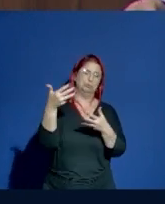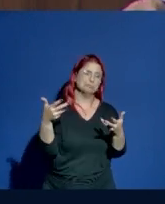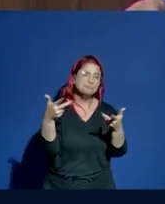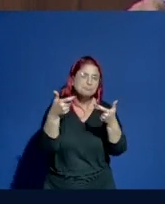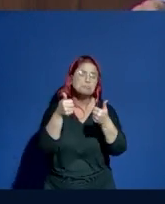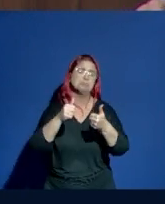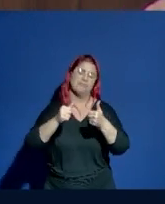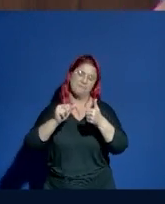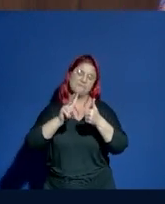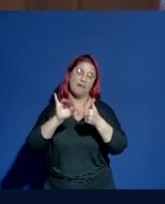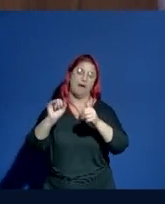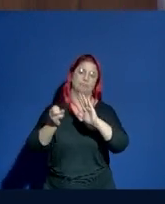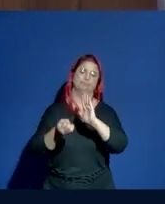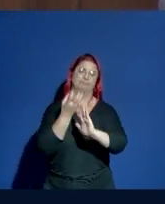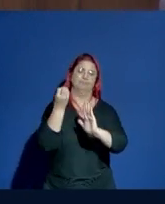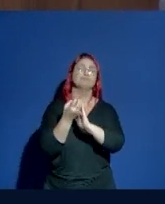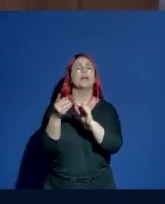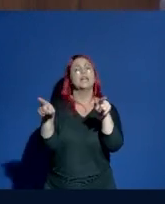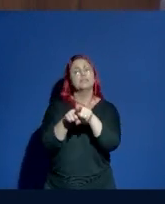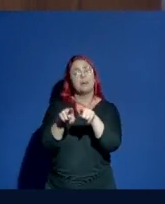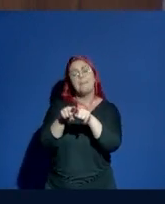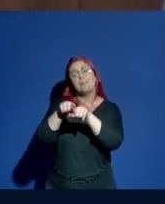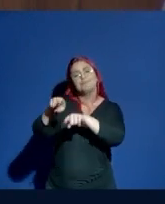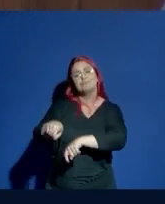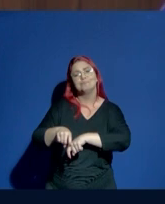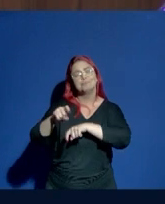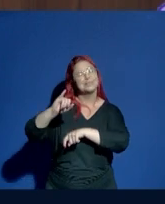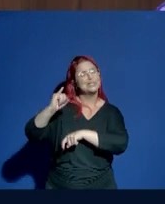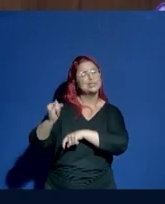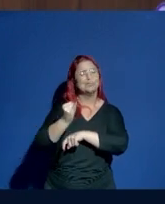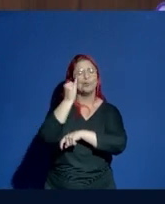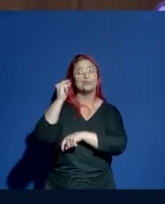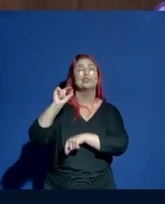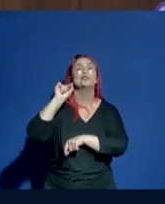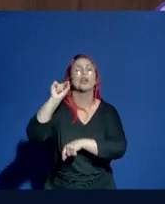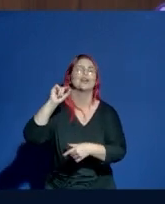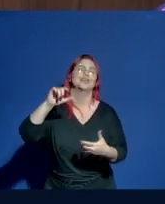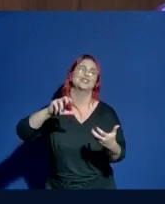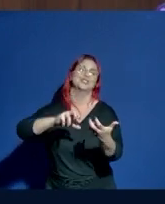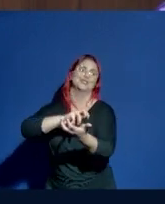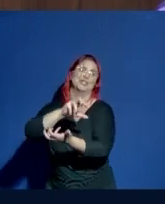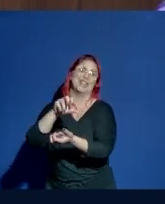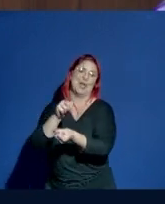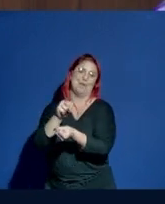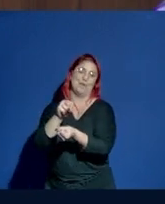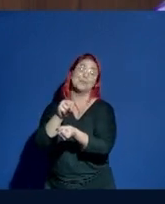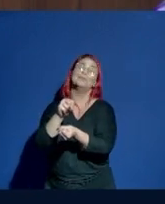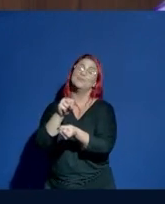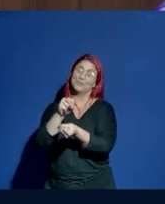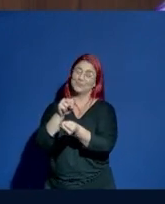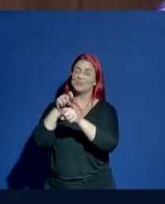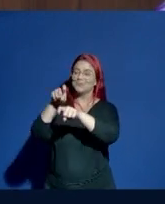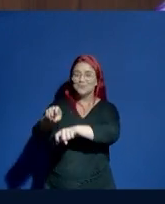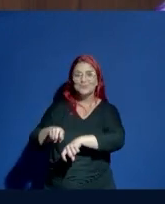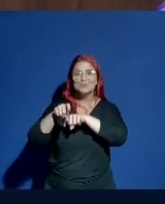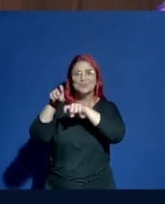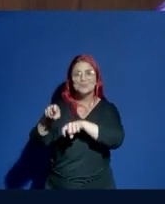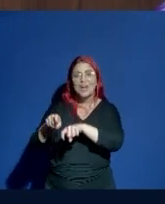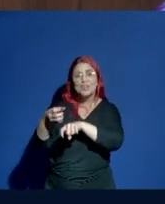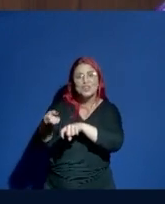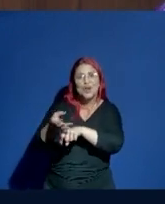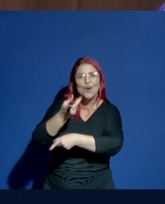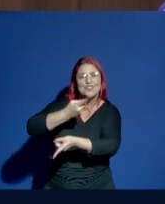muita produtividade e de uma agricultura, mais importante, sustentável. Uma agricultura